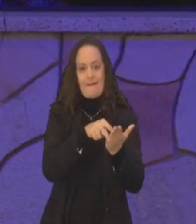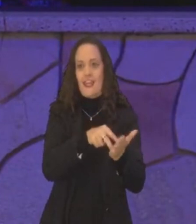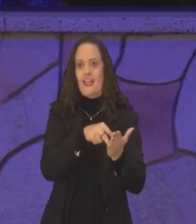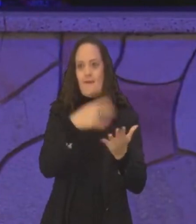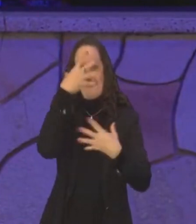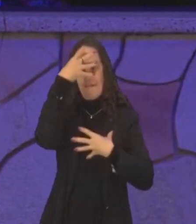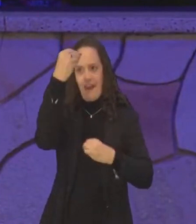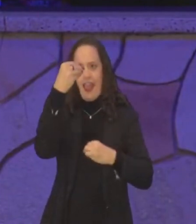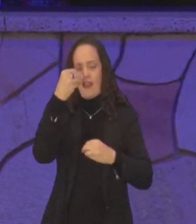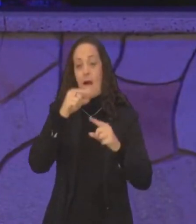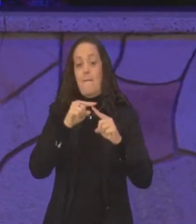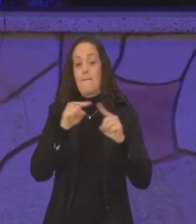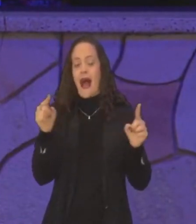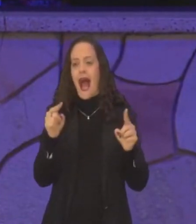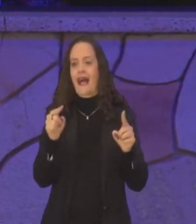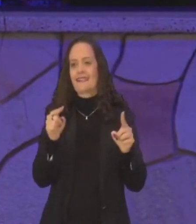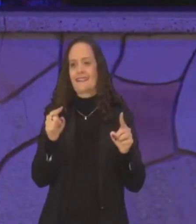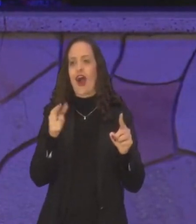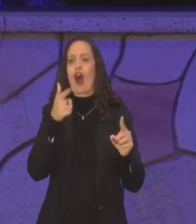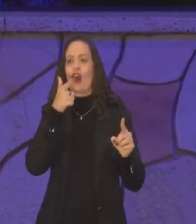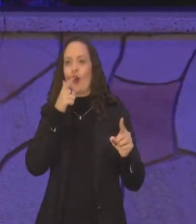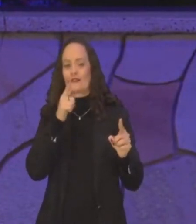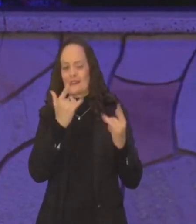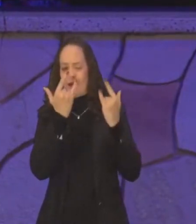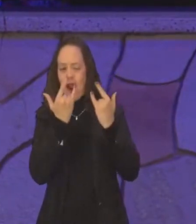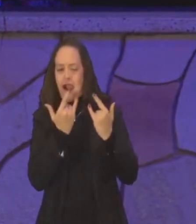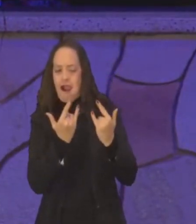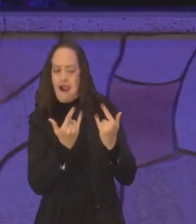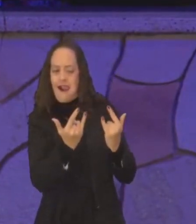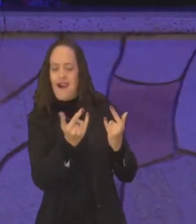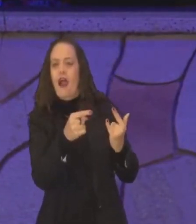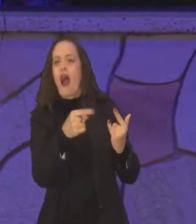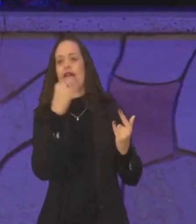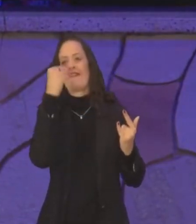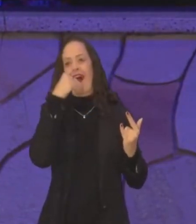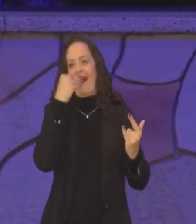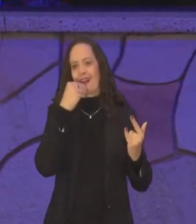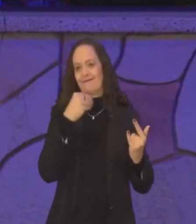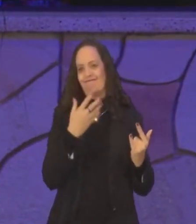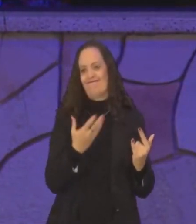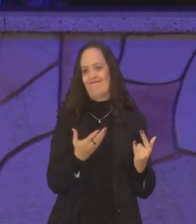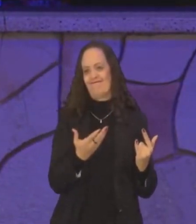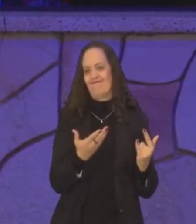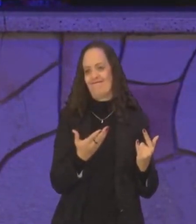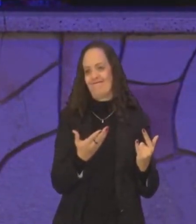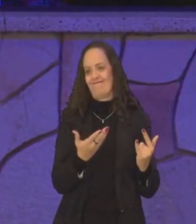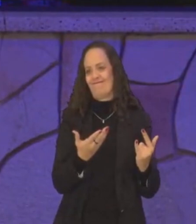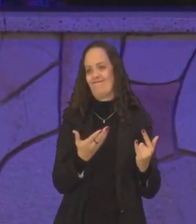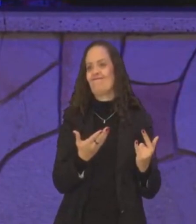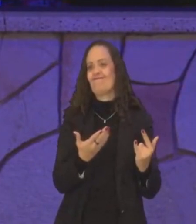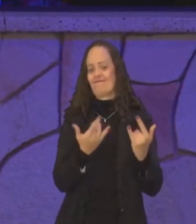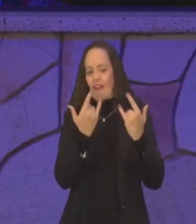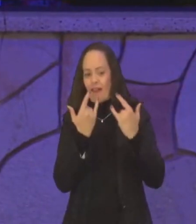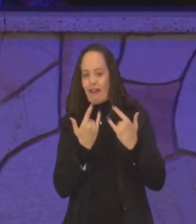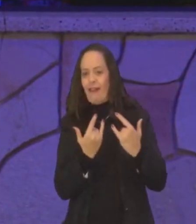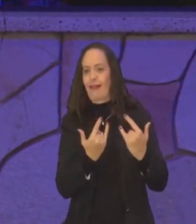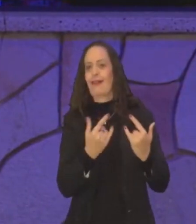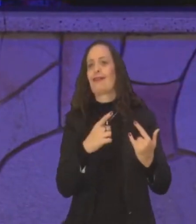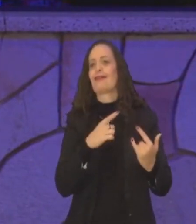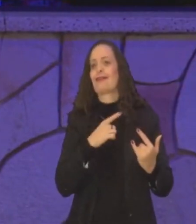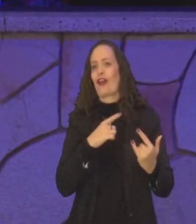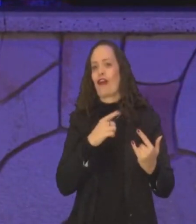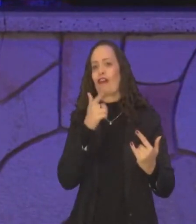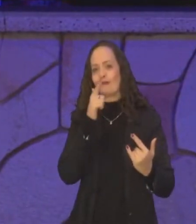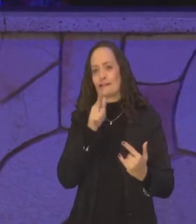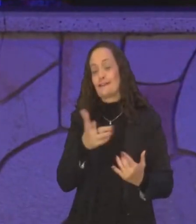a igreja por um processo de sedução. Dois pecados graves são citados aqui nestas críticas